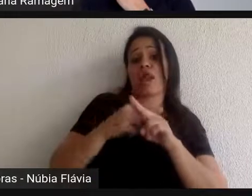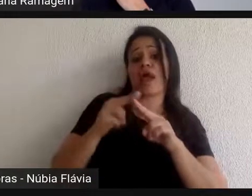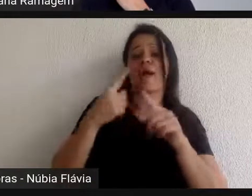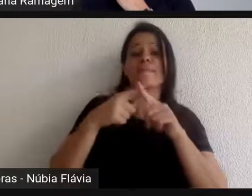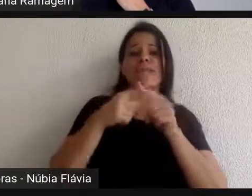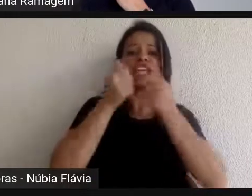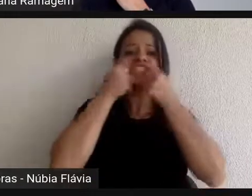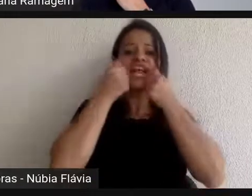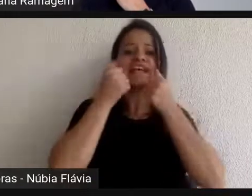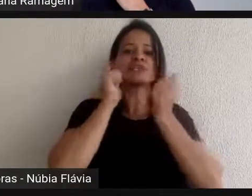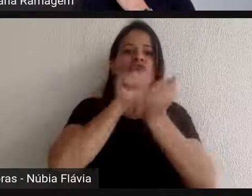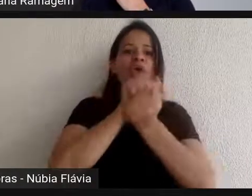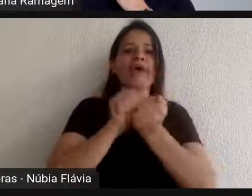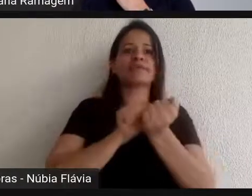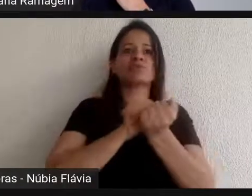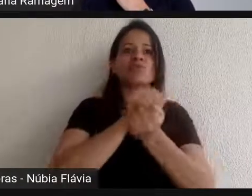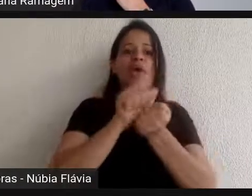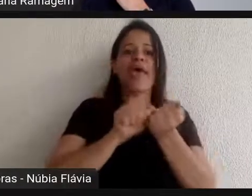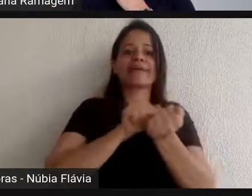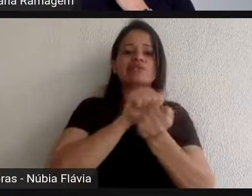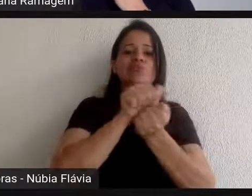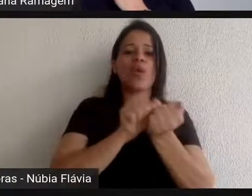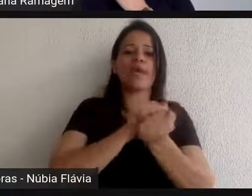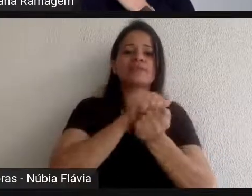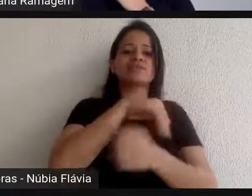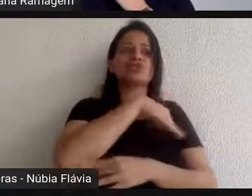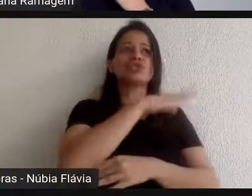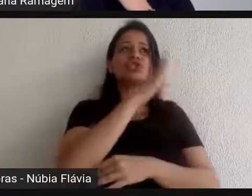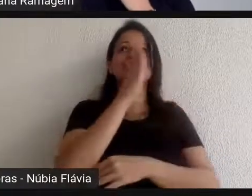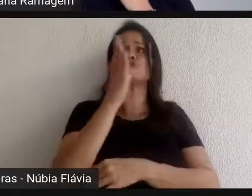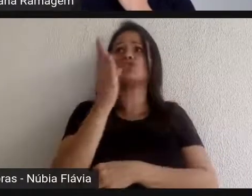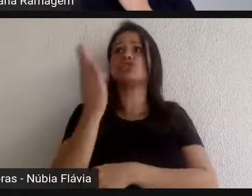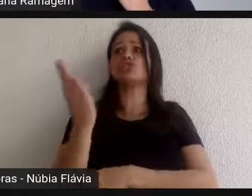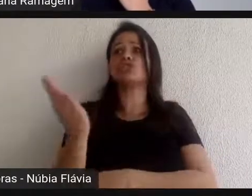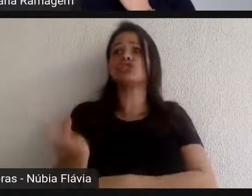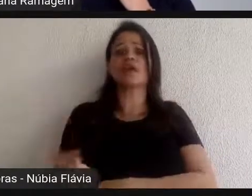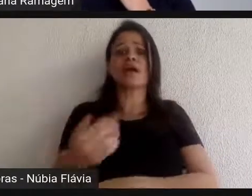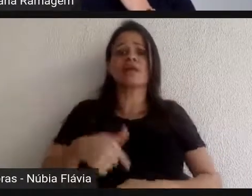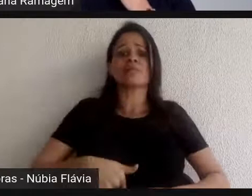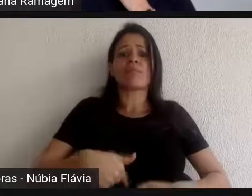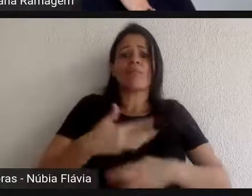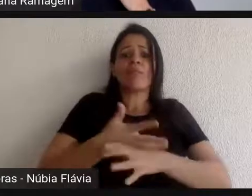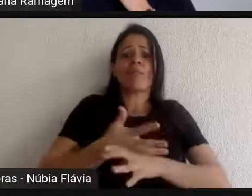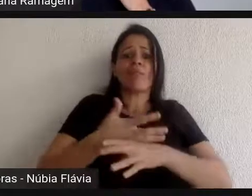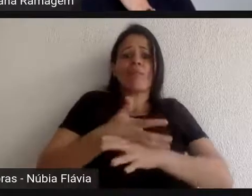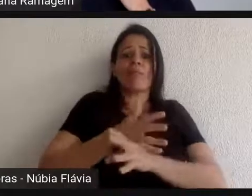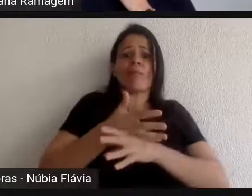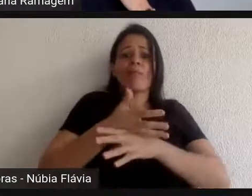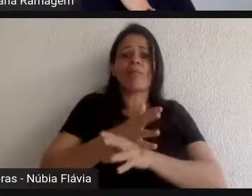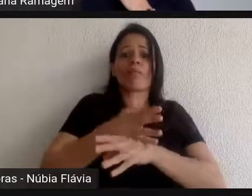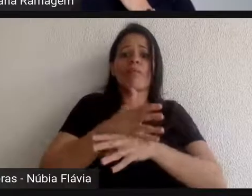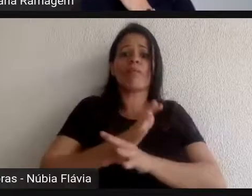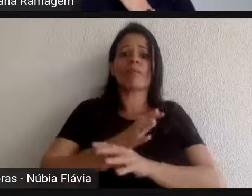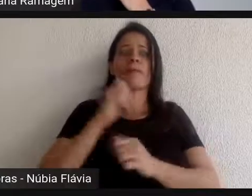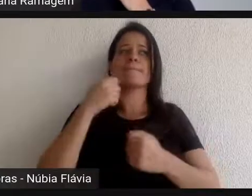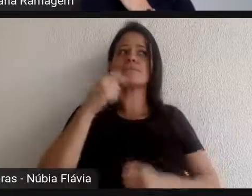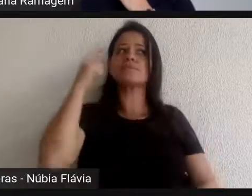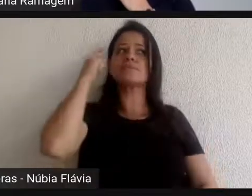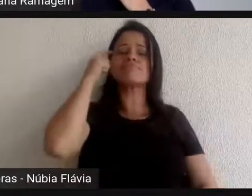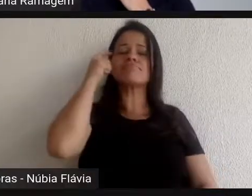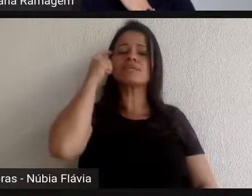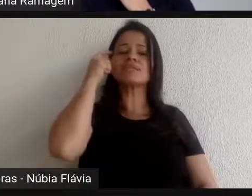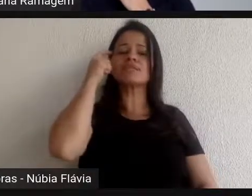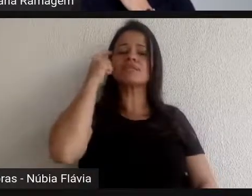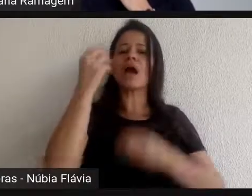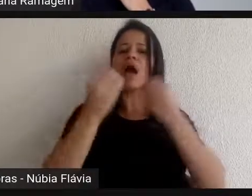dia inteiro mascando chiclete e ainda assim eu vou ter vontade de comer doce? Então são coisas que você precisa fazer